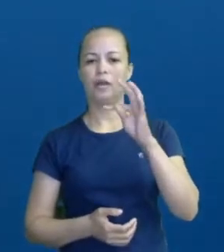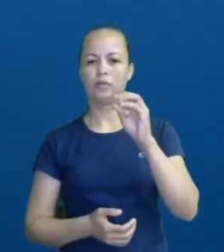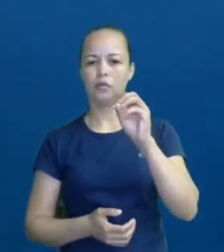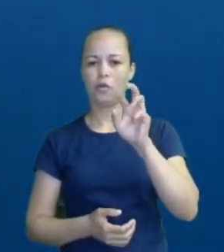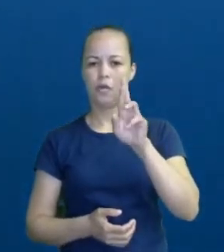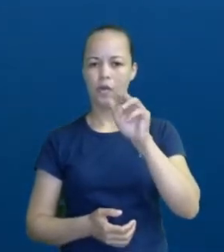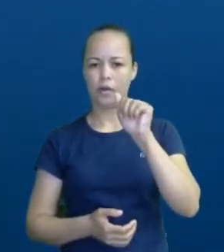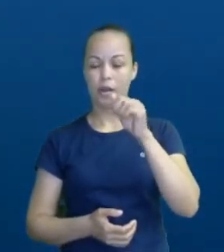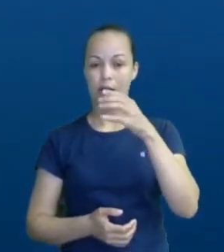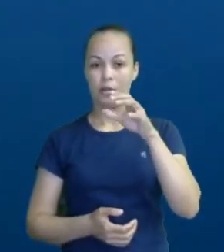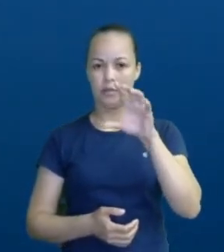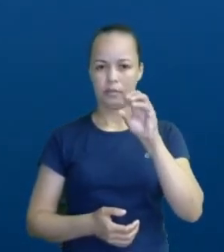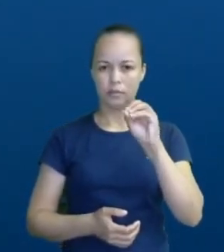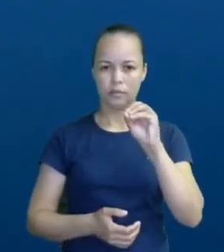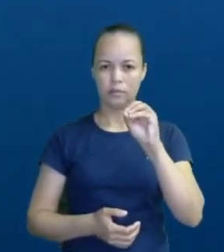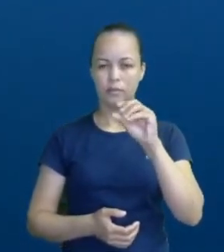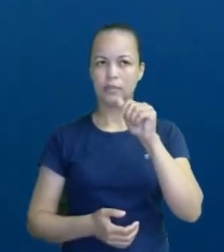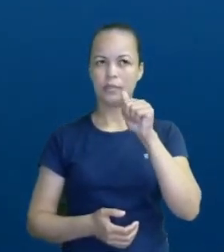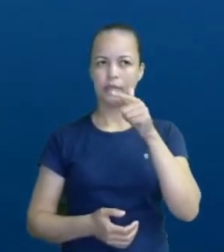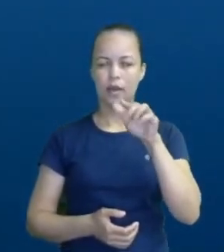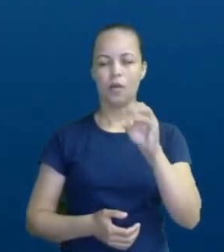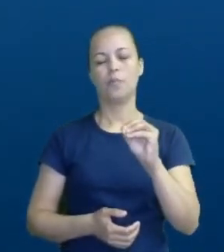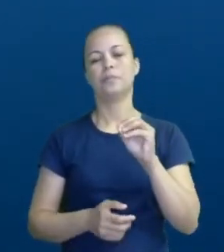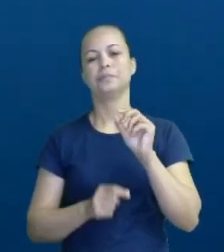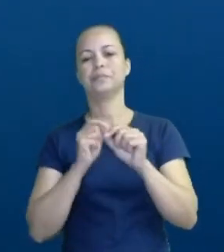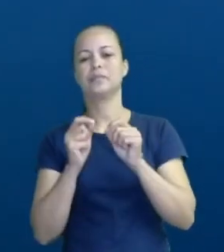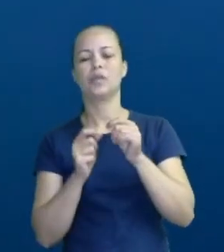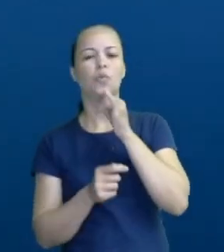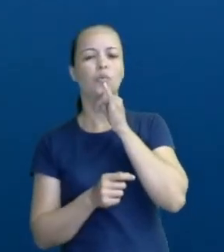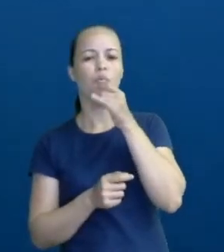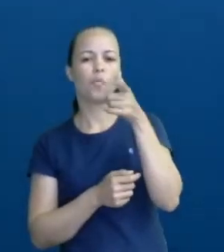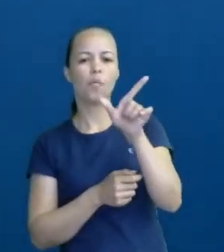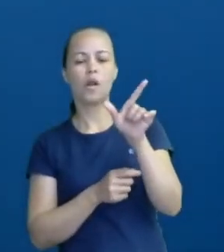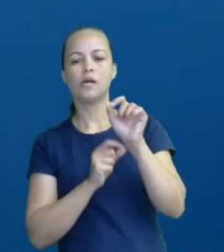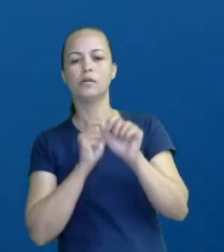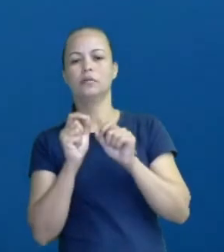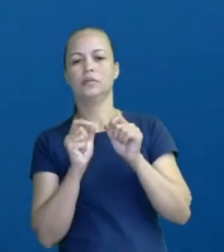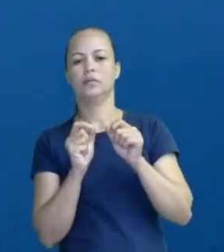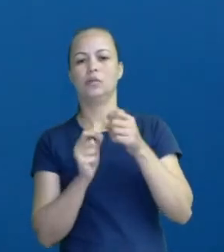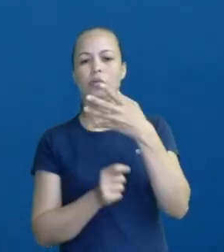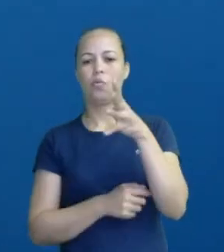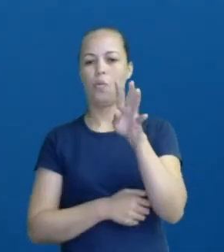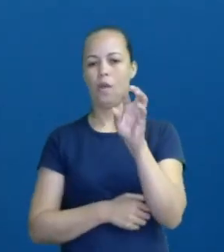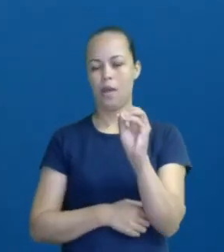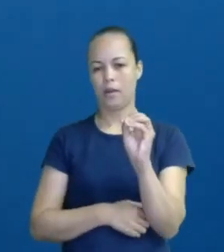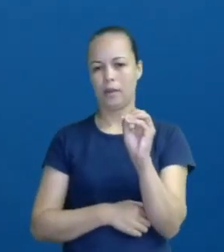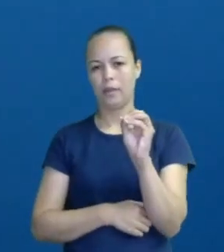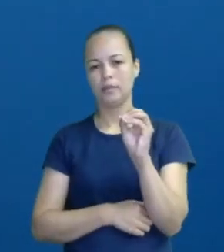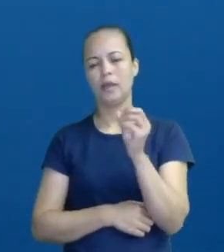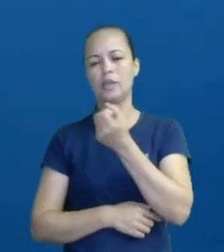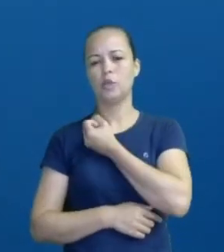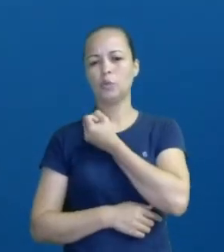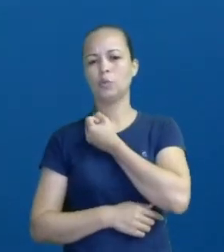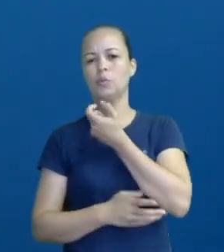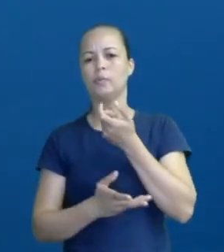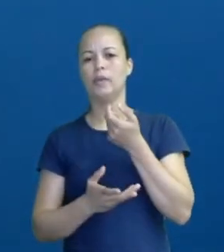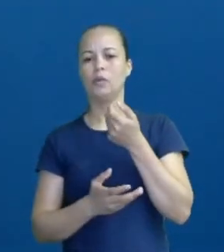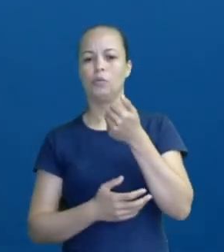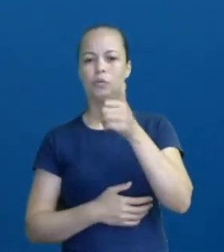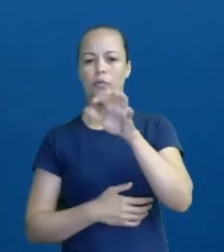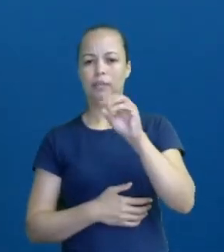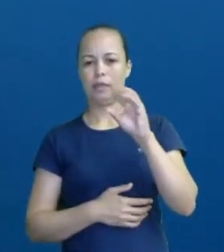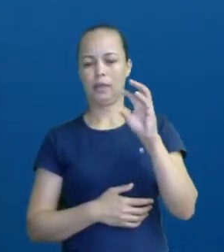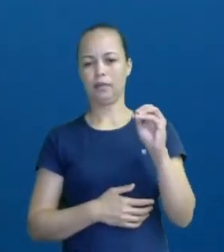fatoração. Tá certo, gente? E aqui eu usei outro exemplo. Eu usei o número 40 e usei o número